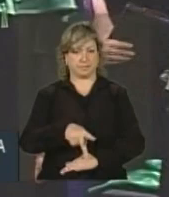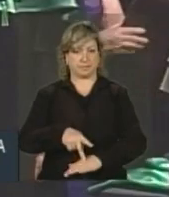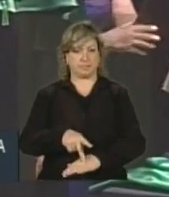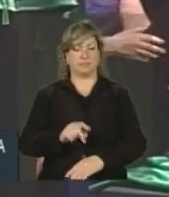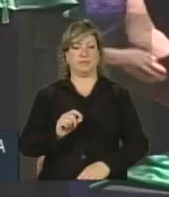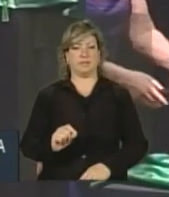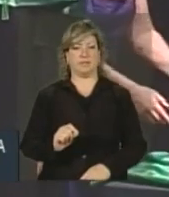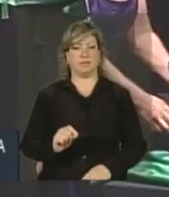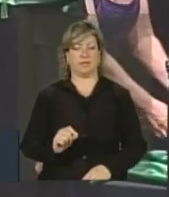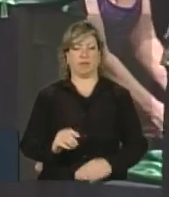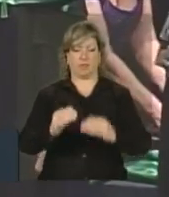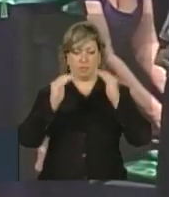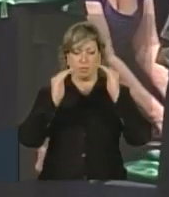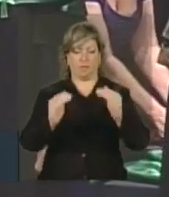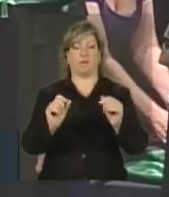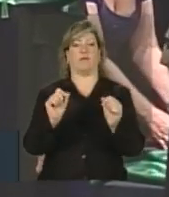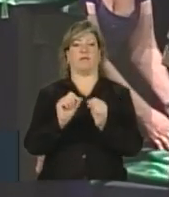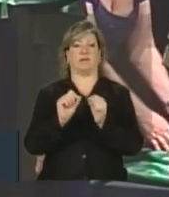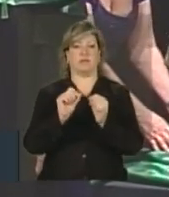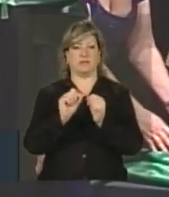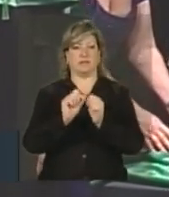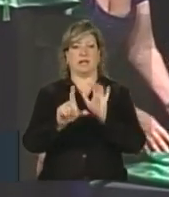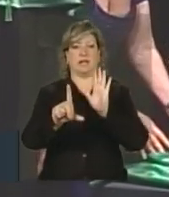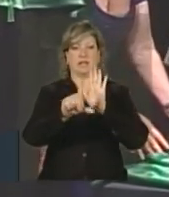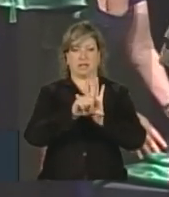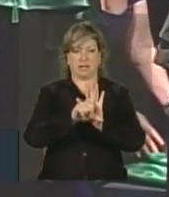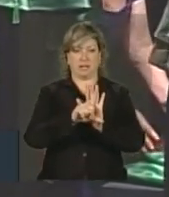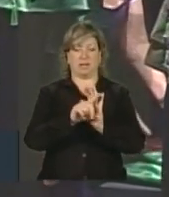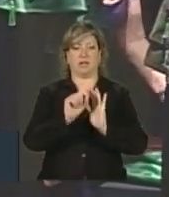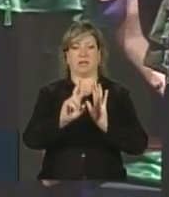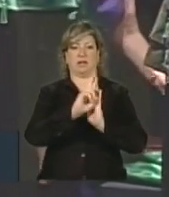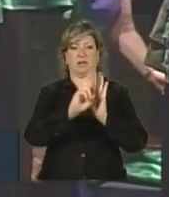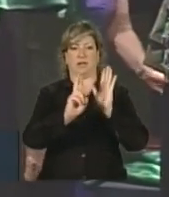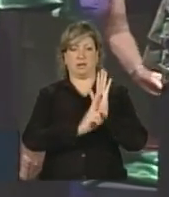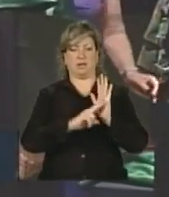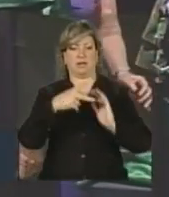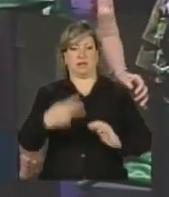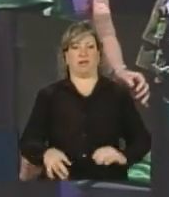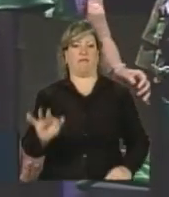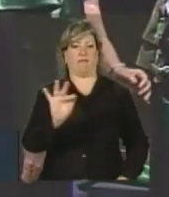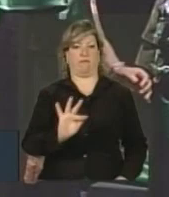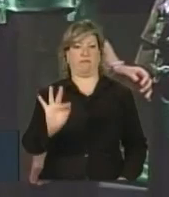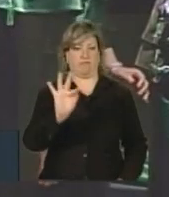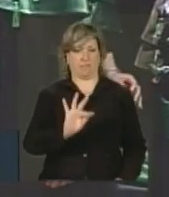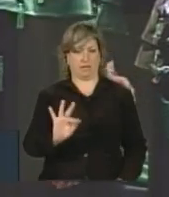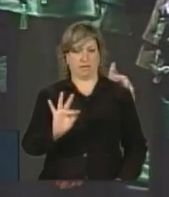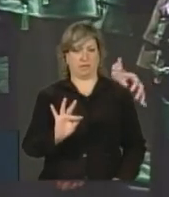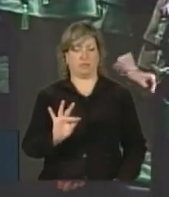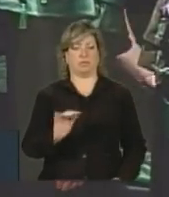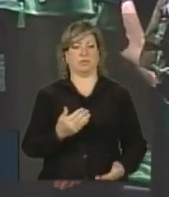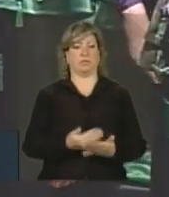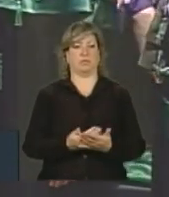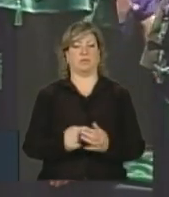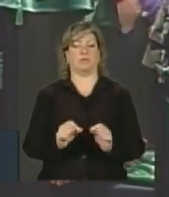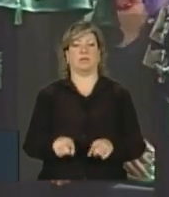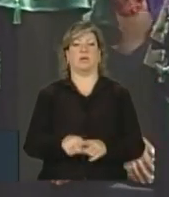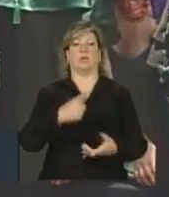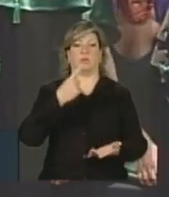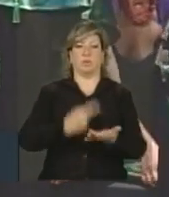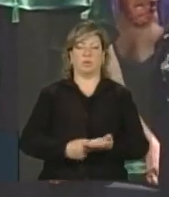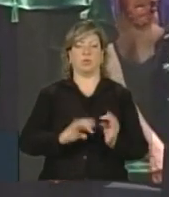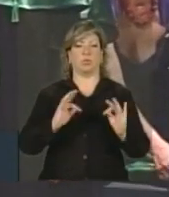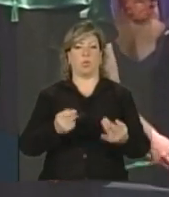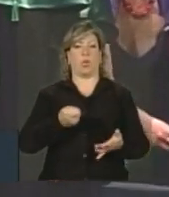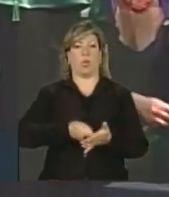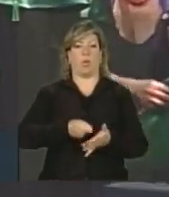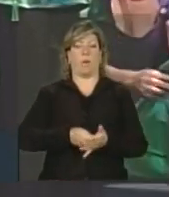observar e fazer observar suas leis, o regulamento desta faculdade e cumprir os deveres